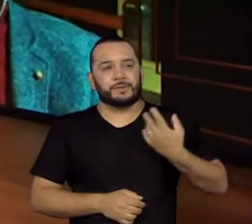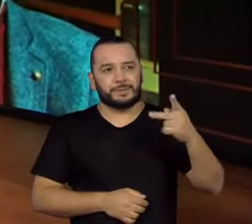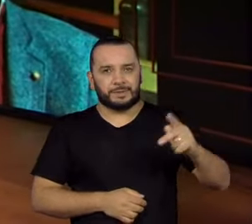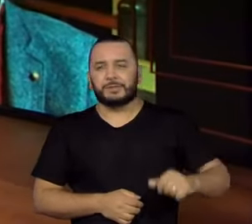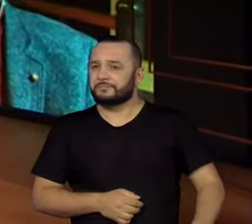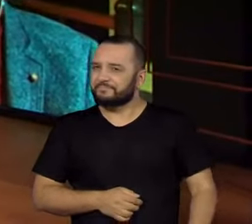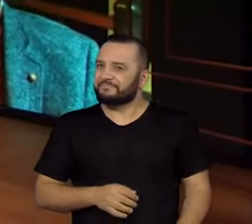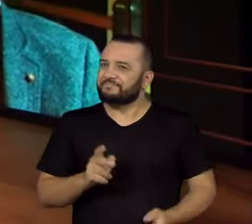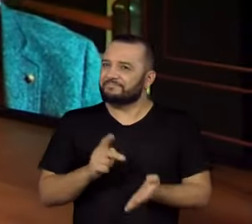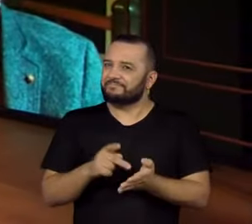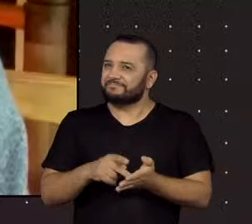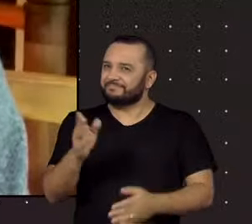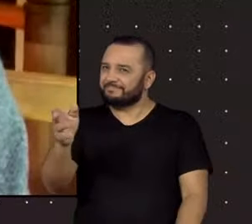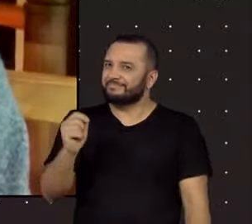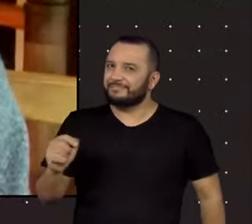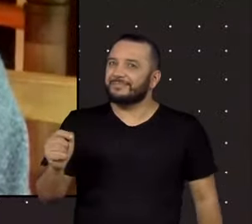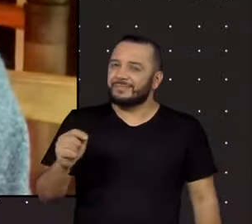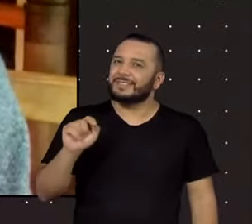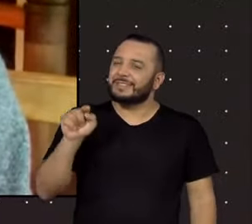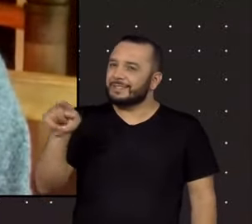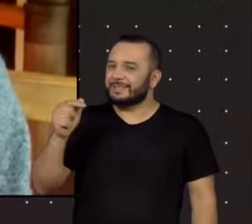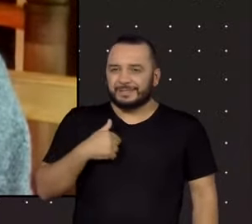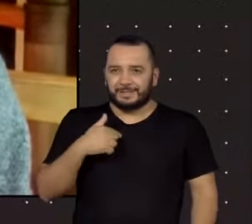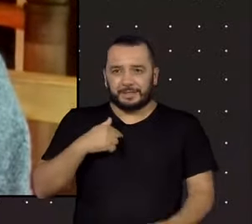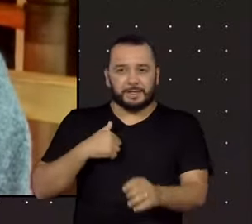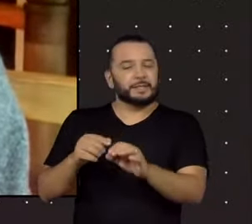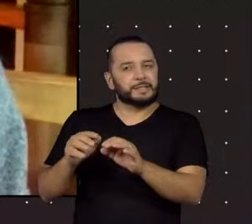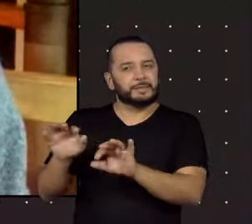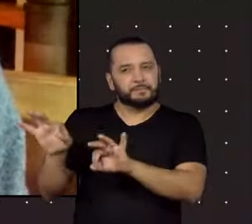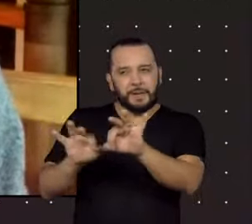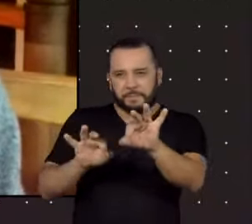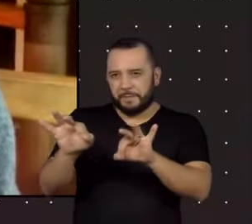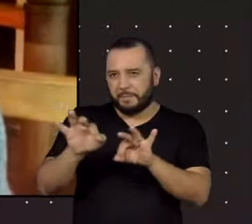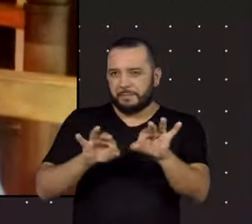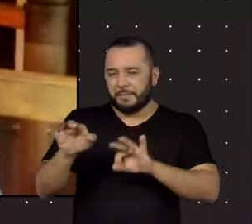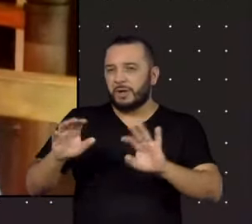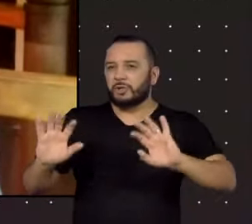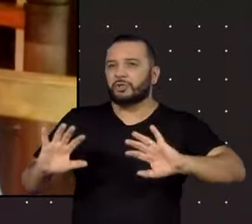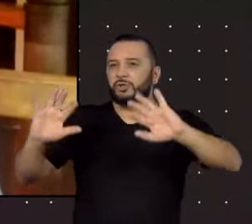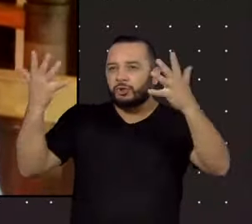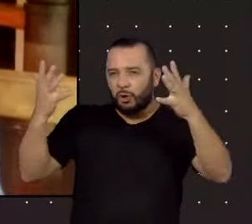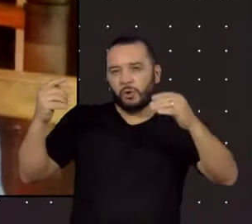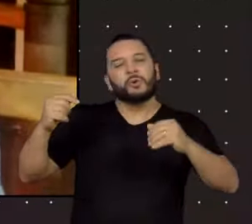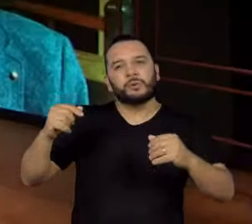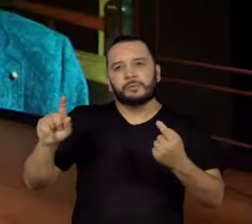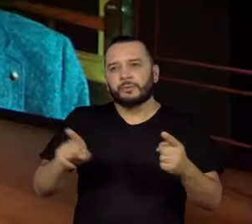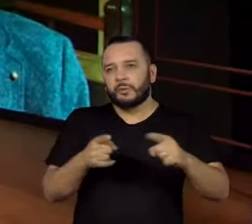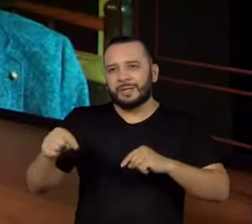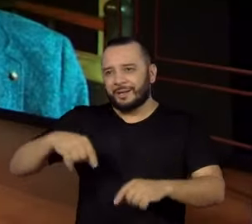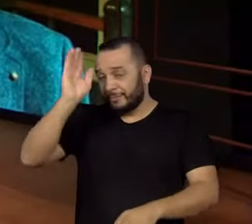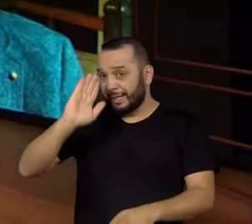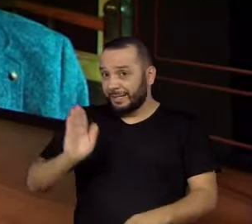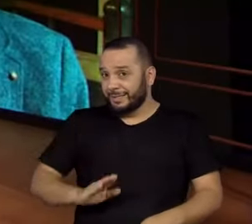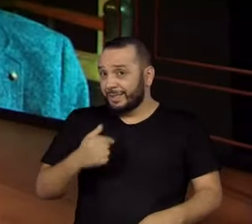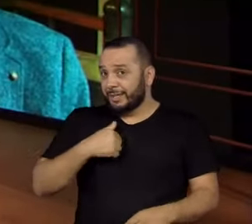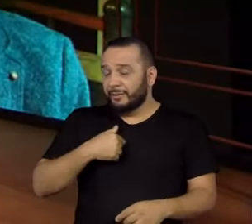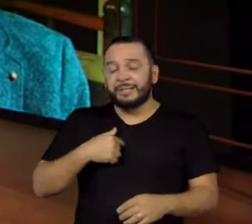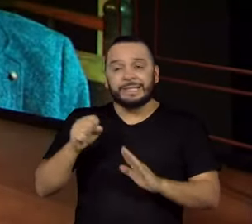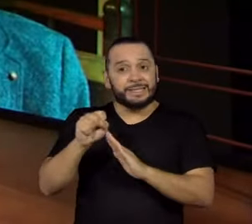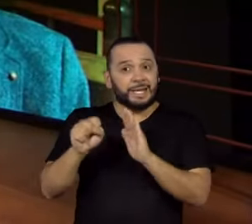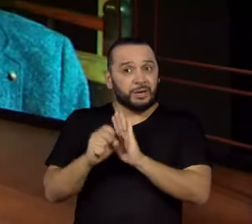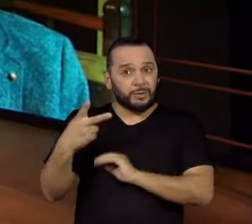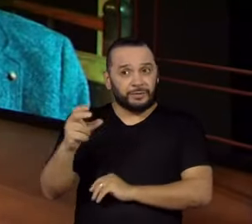Pois é, de fato, ele foi o maior produtor de espetáculos musicais da história do Brasil na segunda metade do século XX.